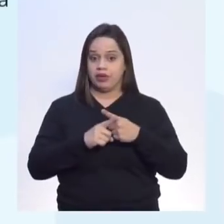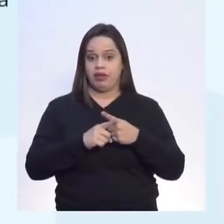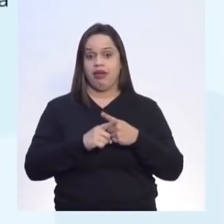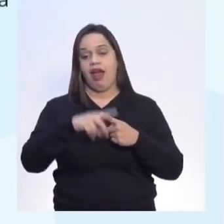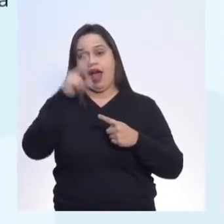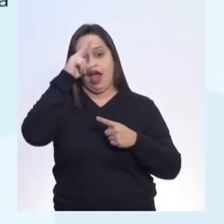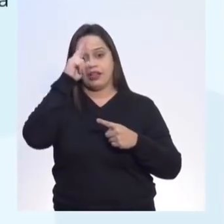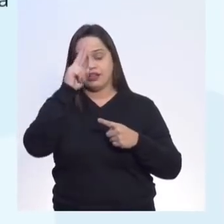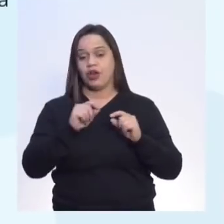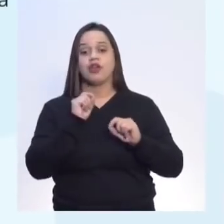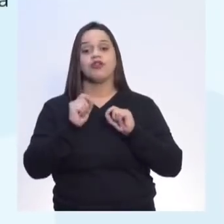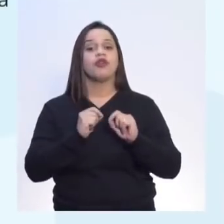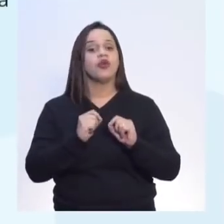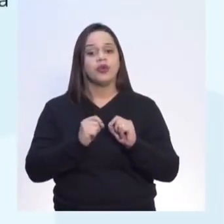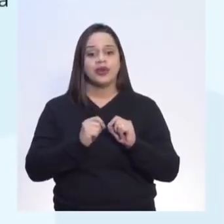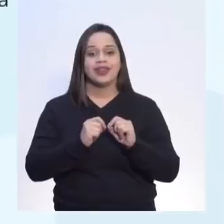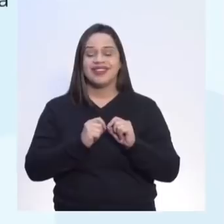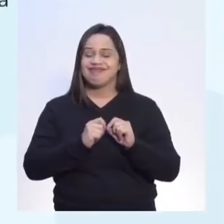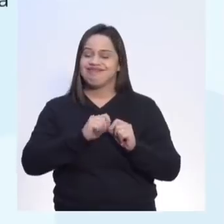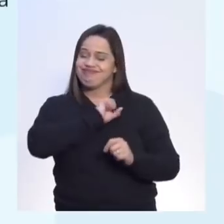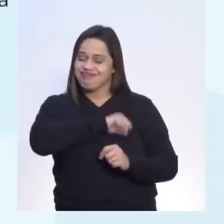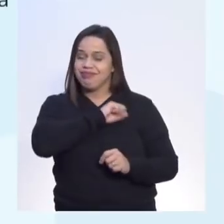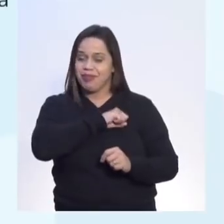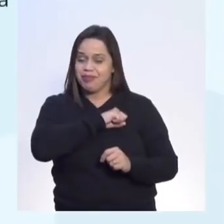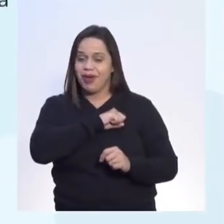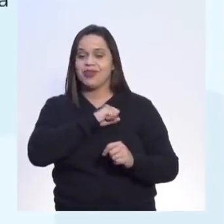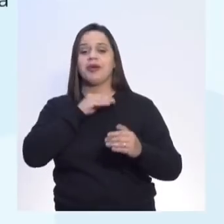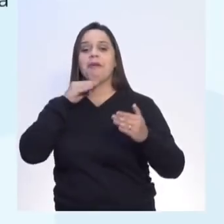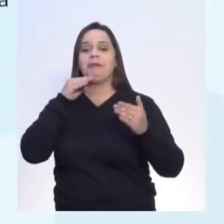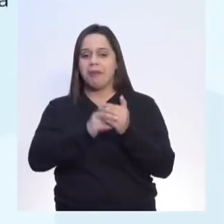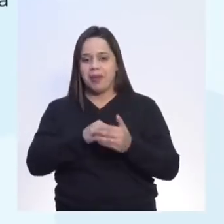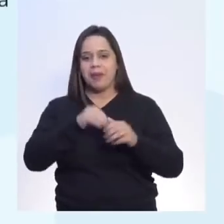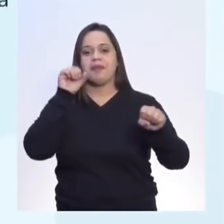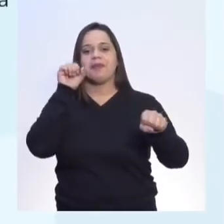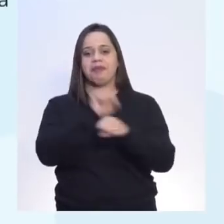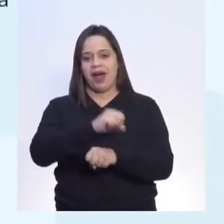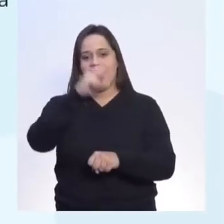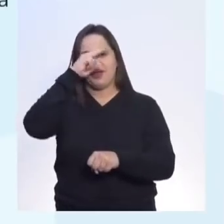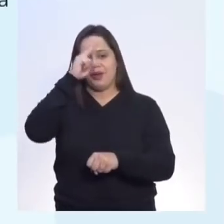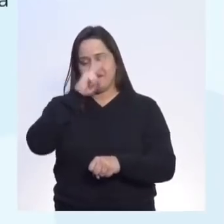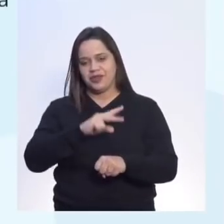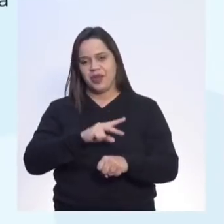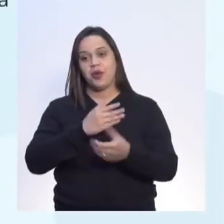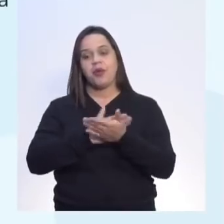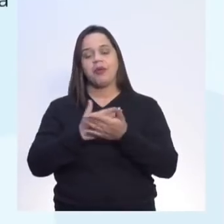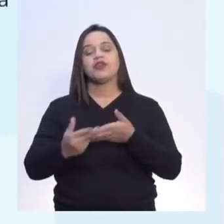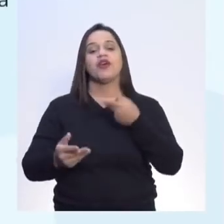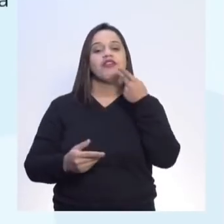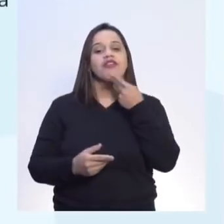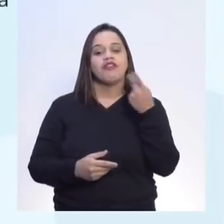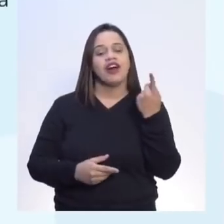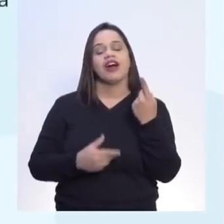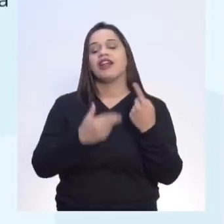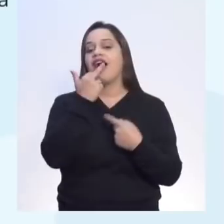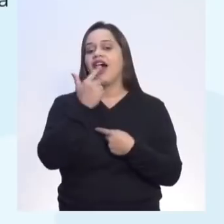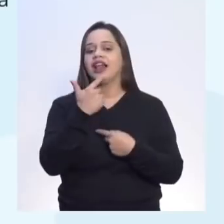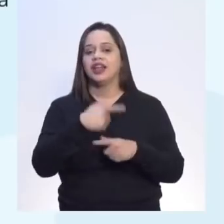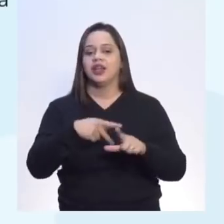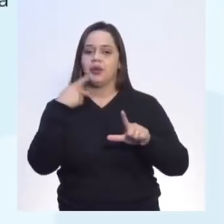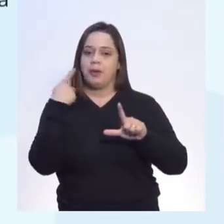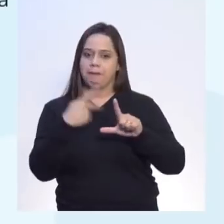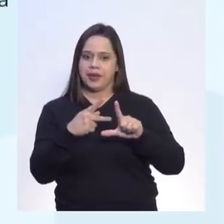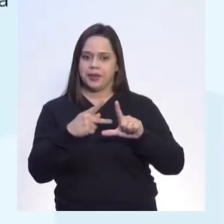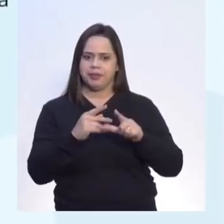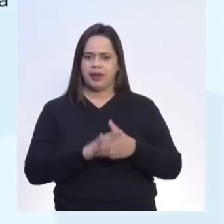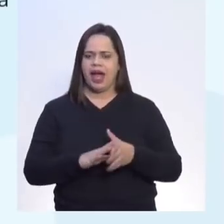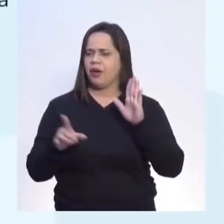interrompida na parte em que Emília fala a língua do P. Aí, é o seguinte, Será que o Visconde entendeu a mensagem da